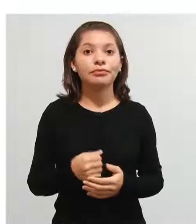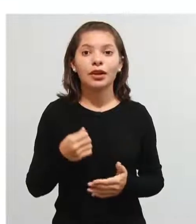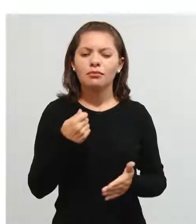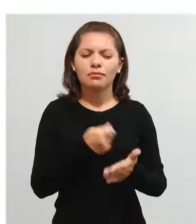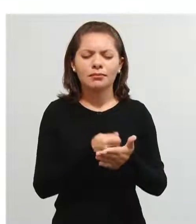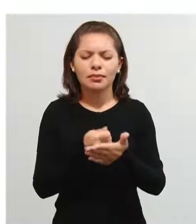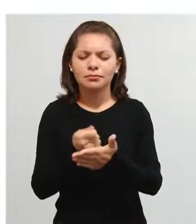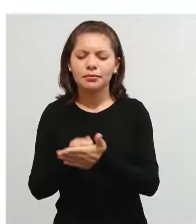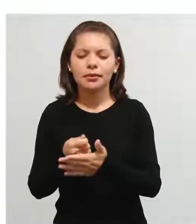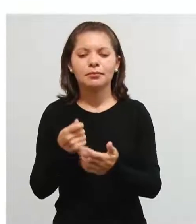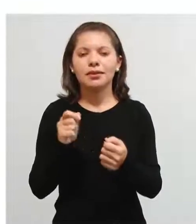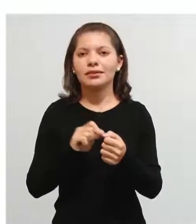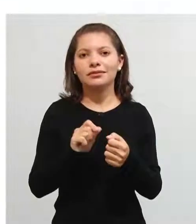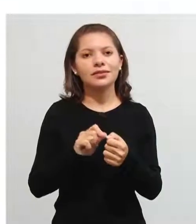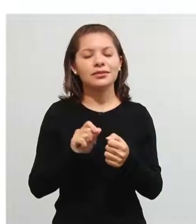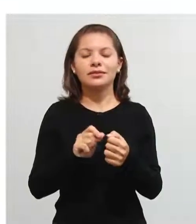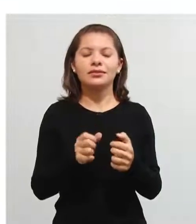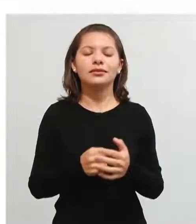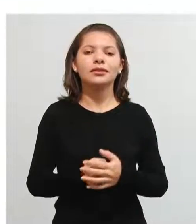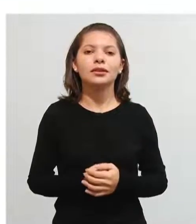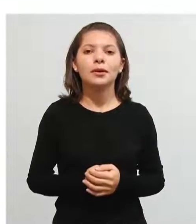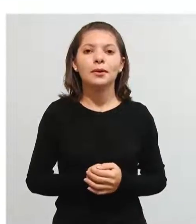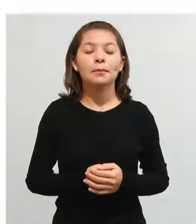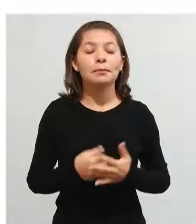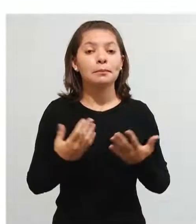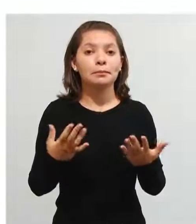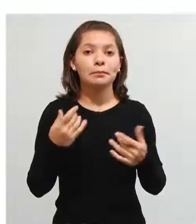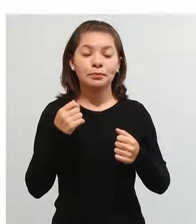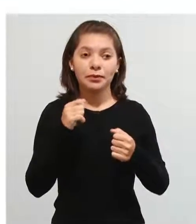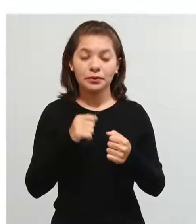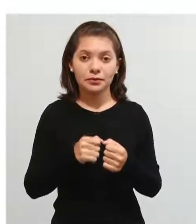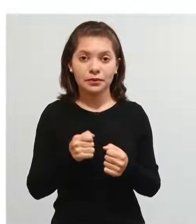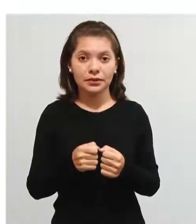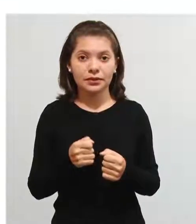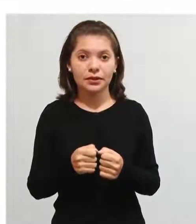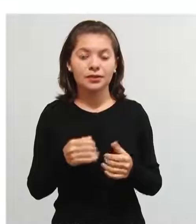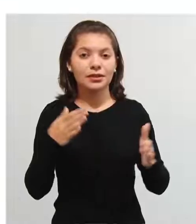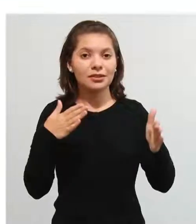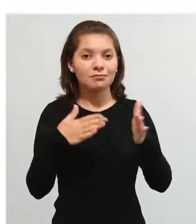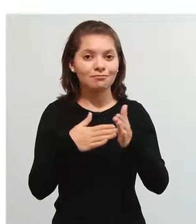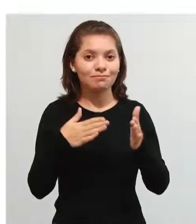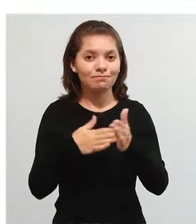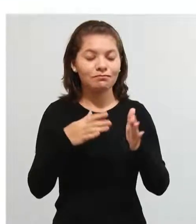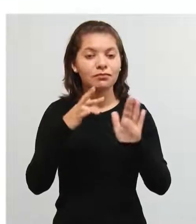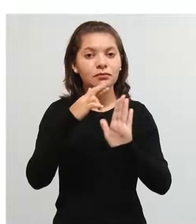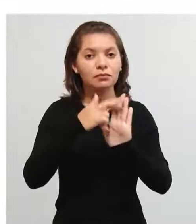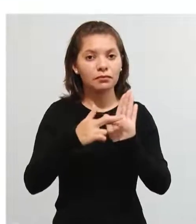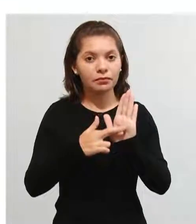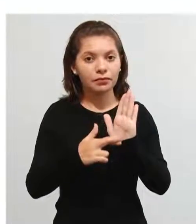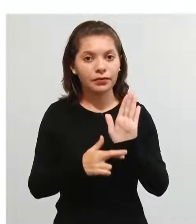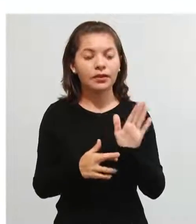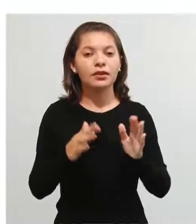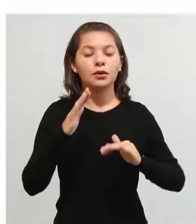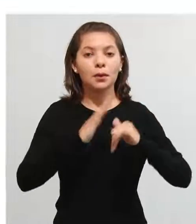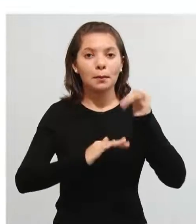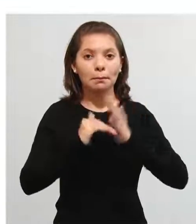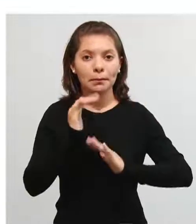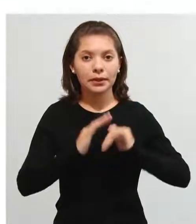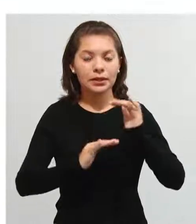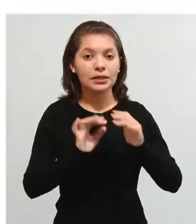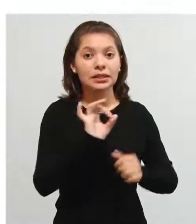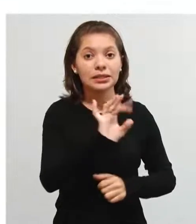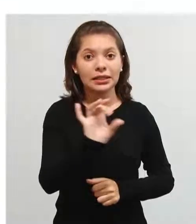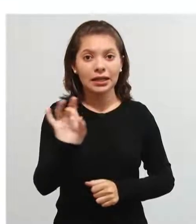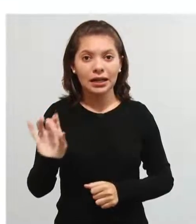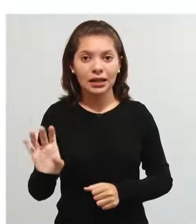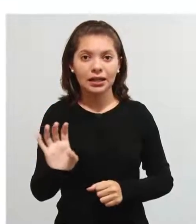faça, tá? Mas se fizer, ela vai ali estar delimitando as regras de competência de cada ente. Então, a